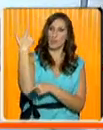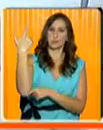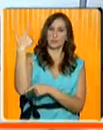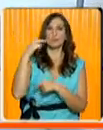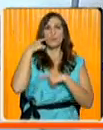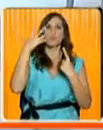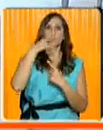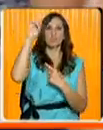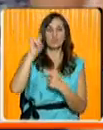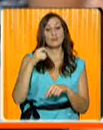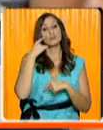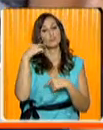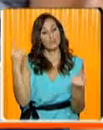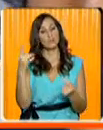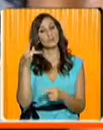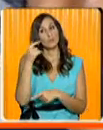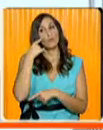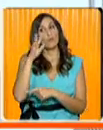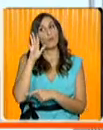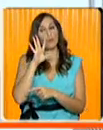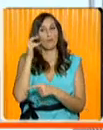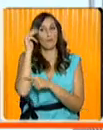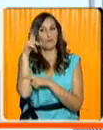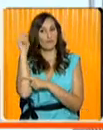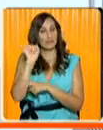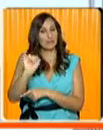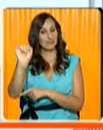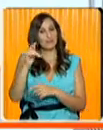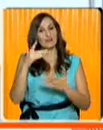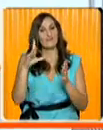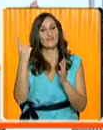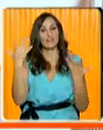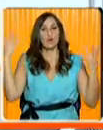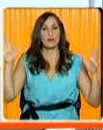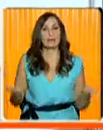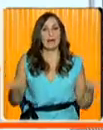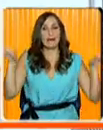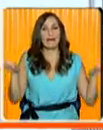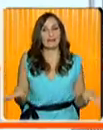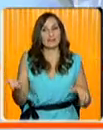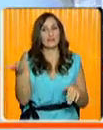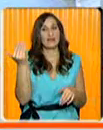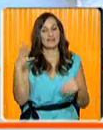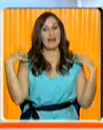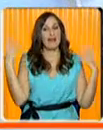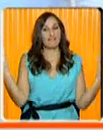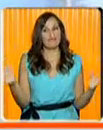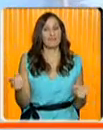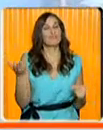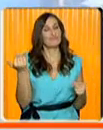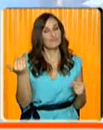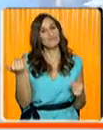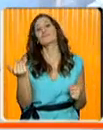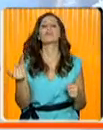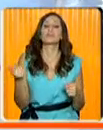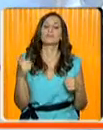dia. E mostramos o filme deste senhor. Faltam-te as asas agora. De anjo. Foi assim um verdadeiro